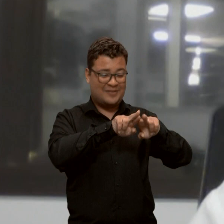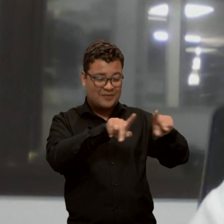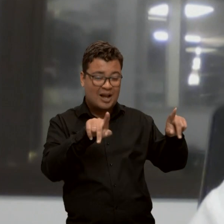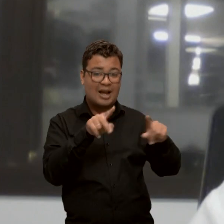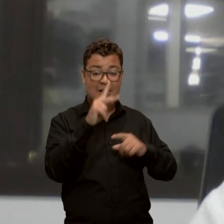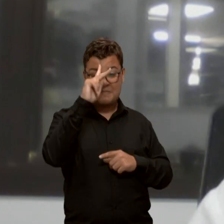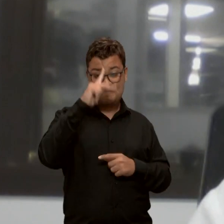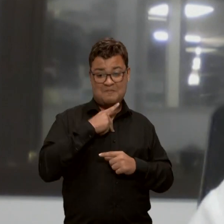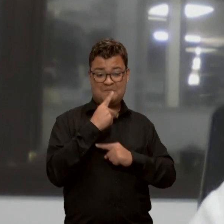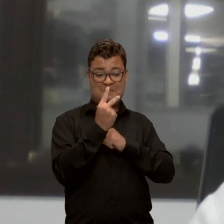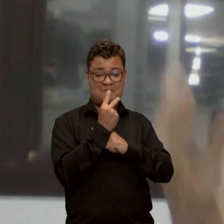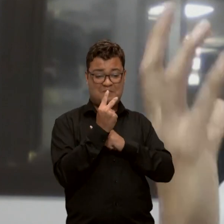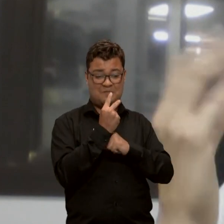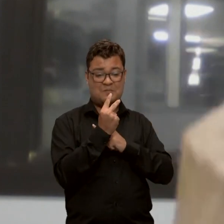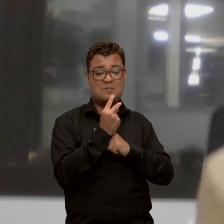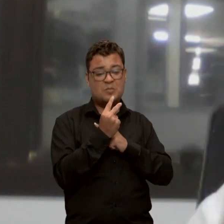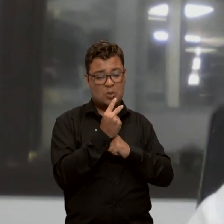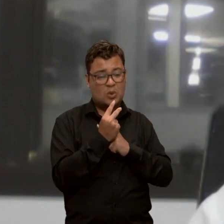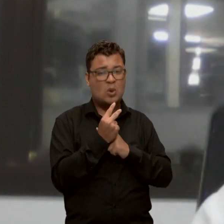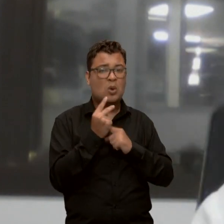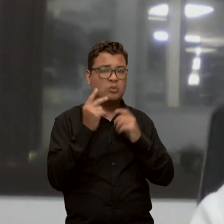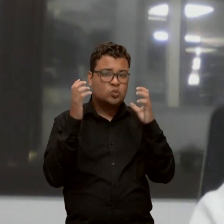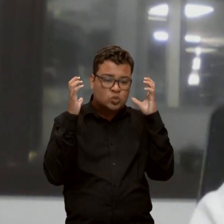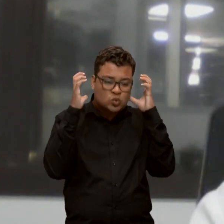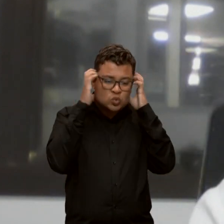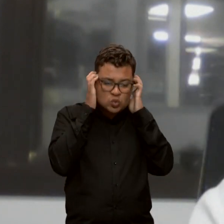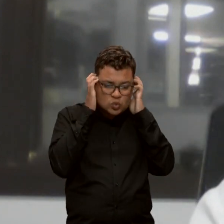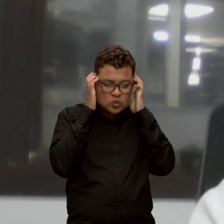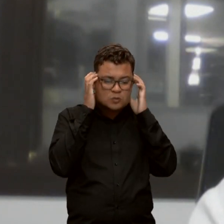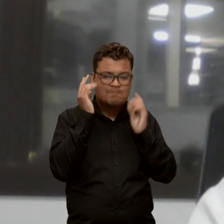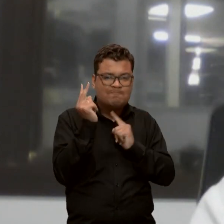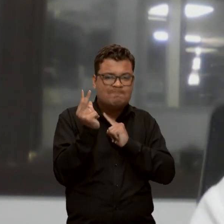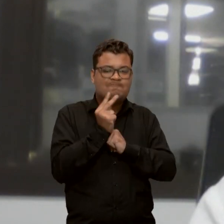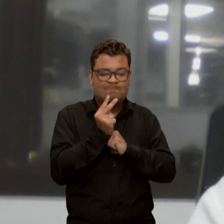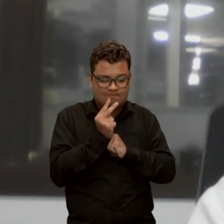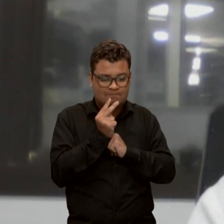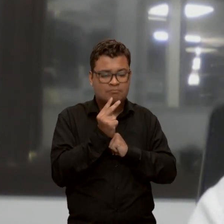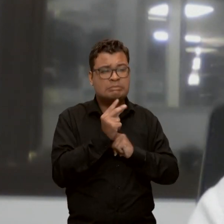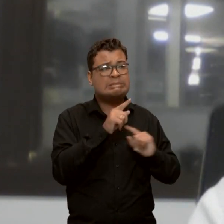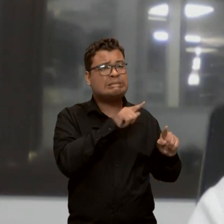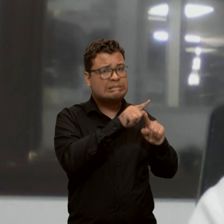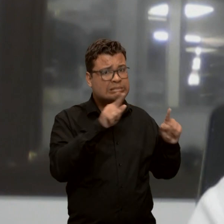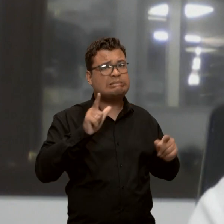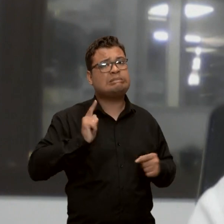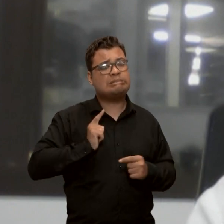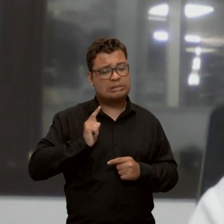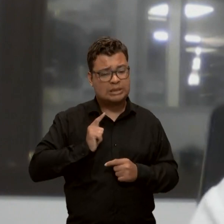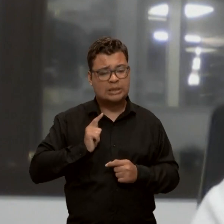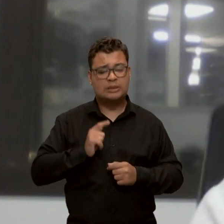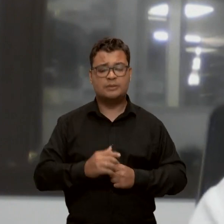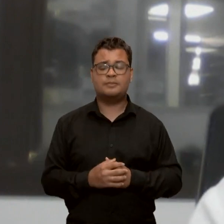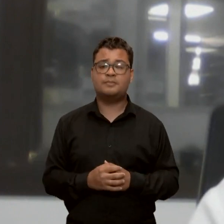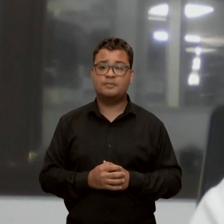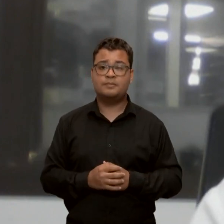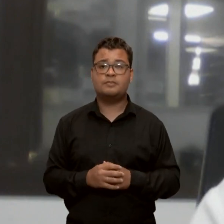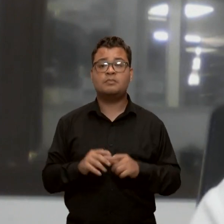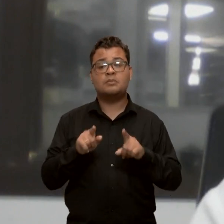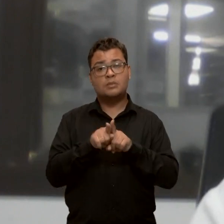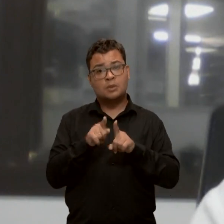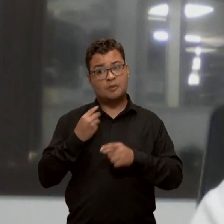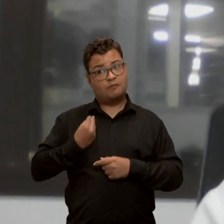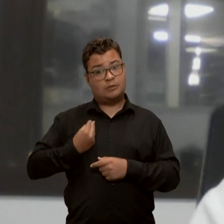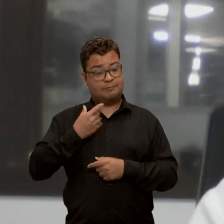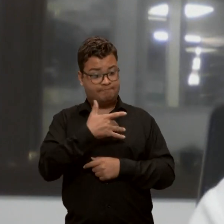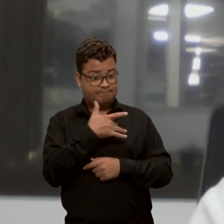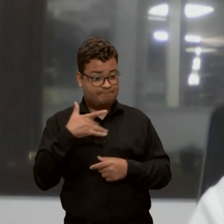coletiva, né? Você se protege abafando o som, você se protege tendo uma vida mais